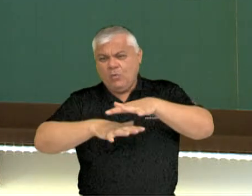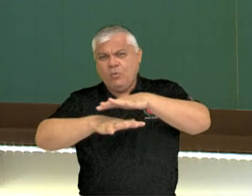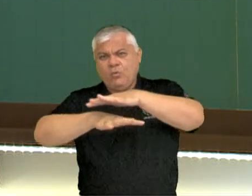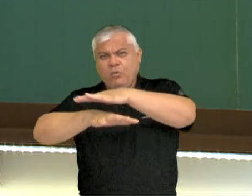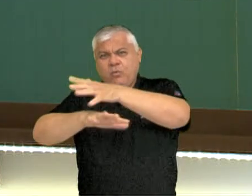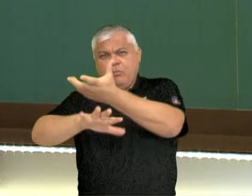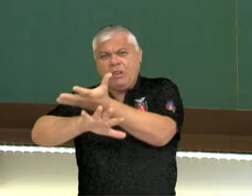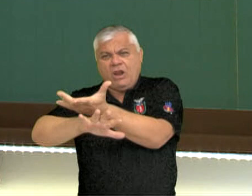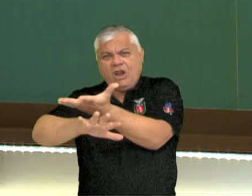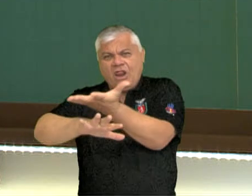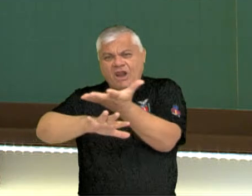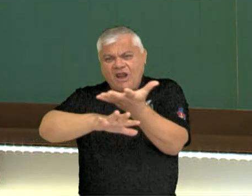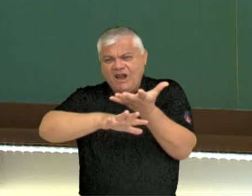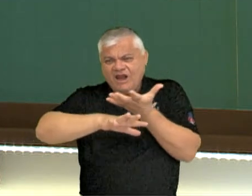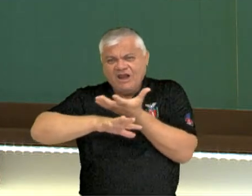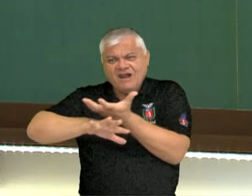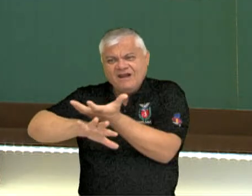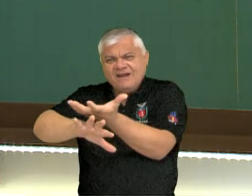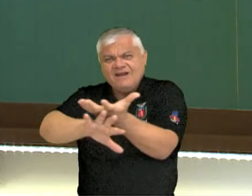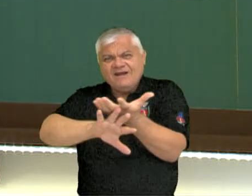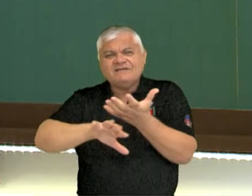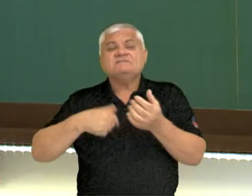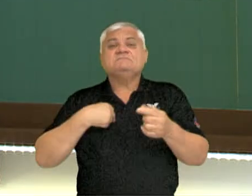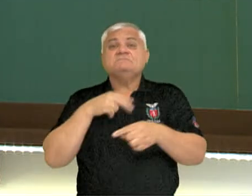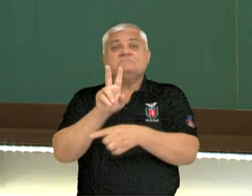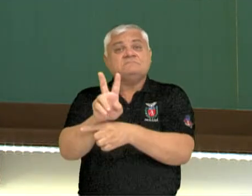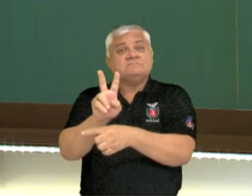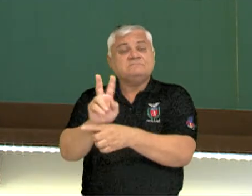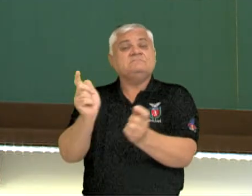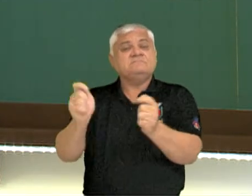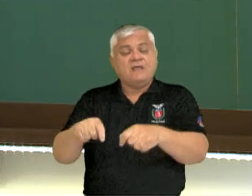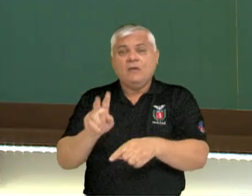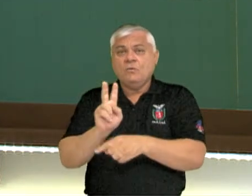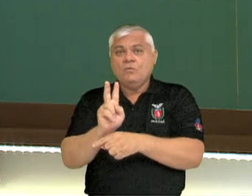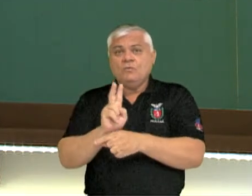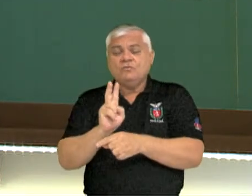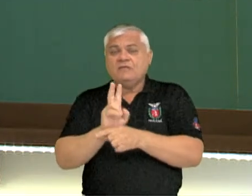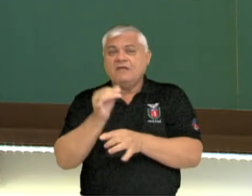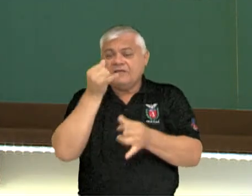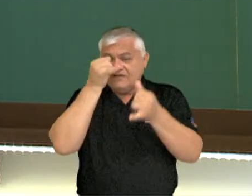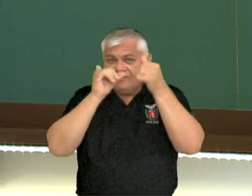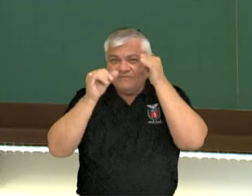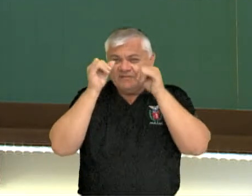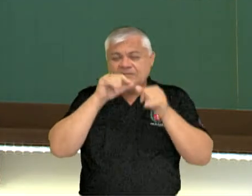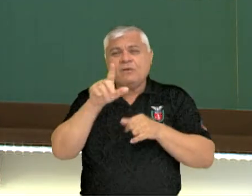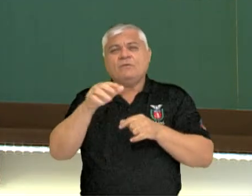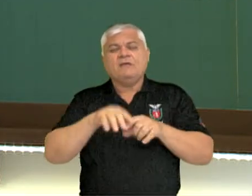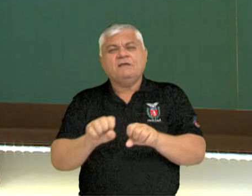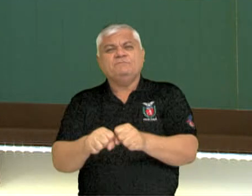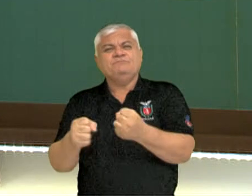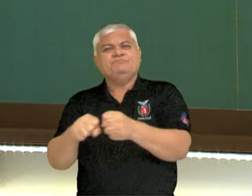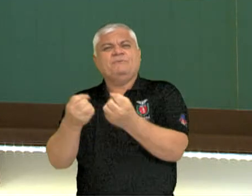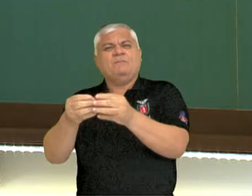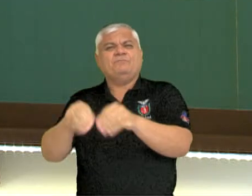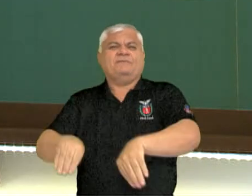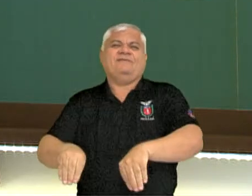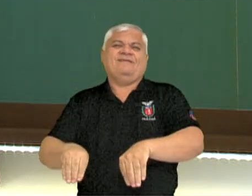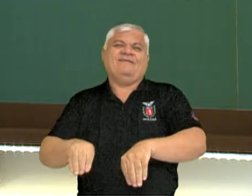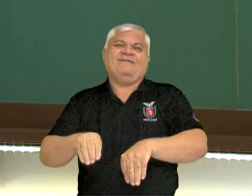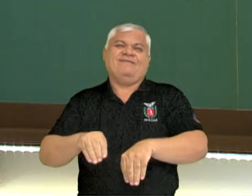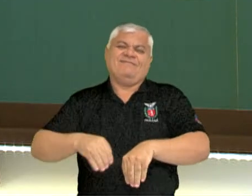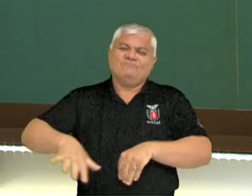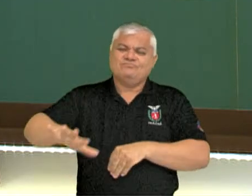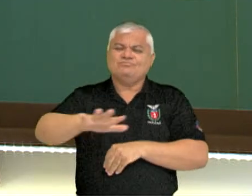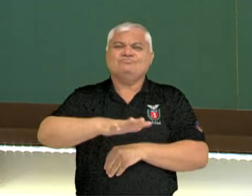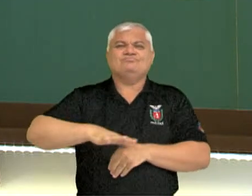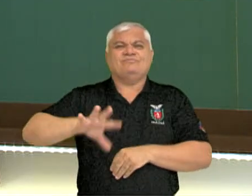fazer, então, uma forma de prevenção do meio, evitando, então, com que esses poluentes prejudiquem, né, as mais